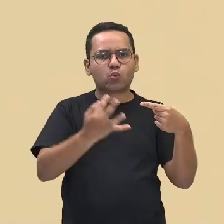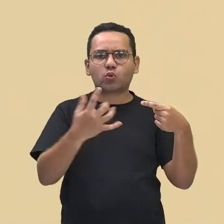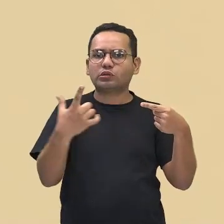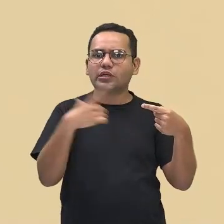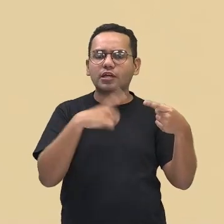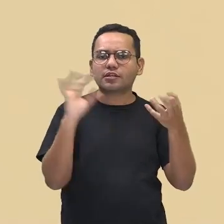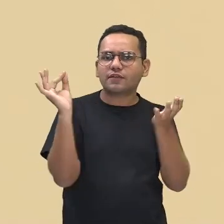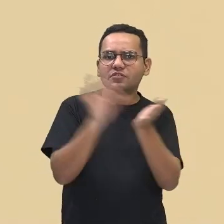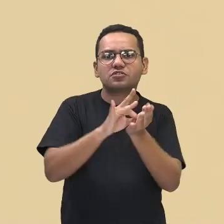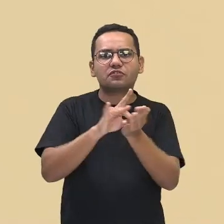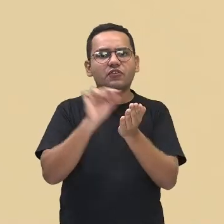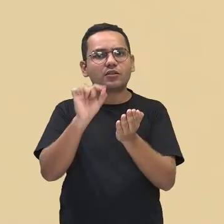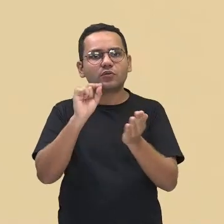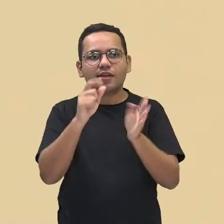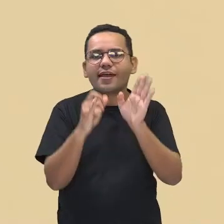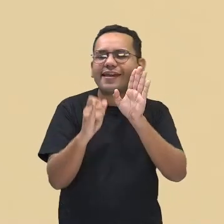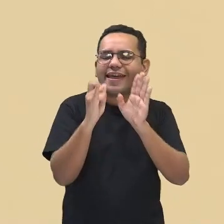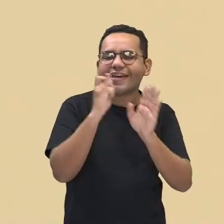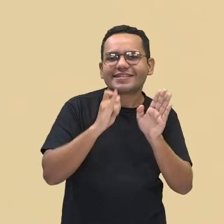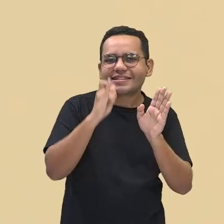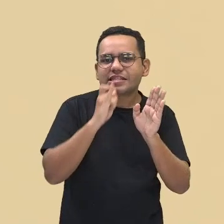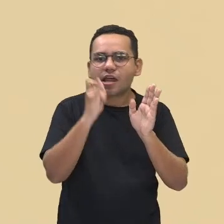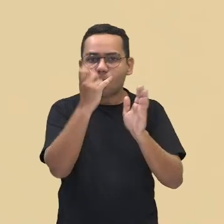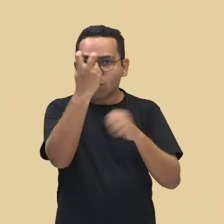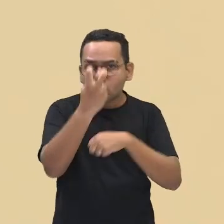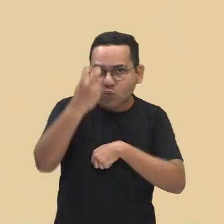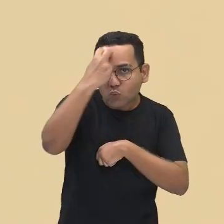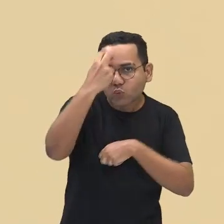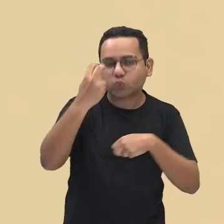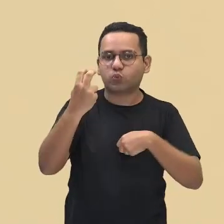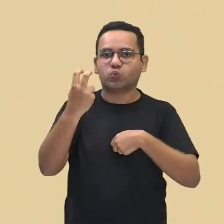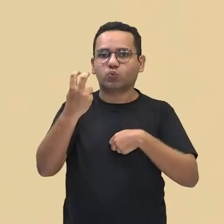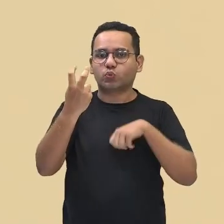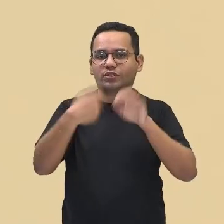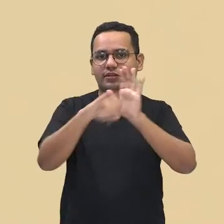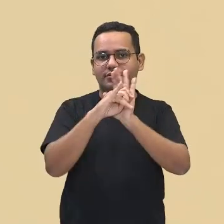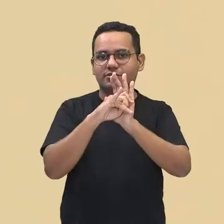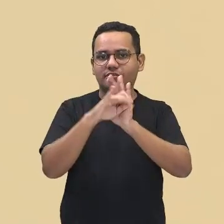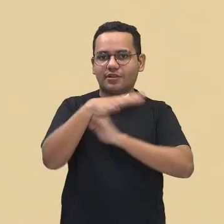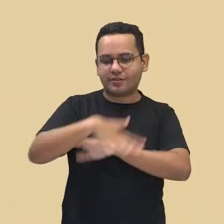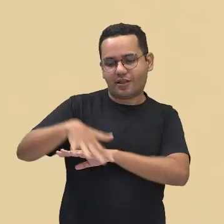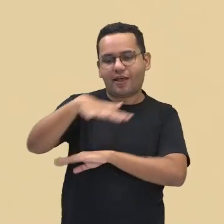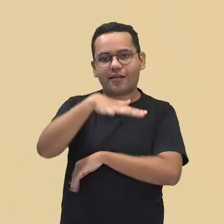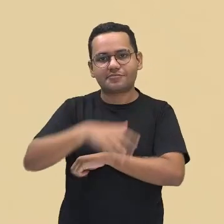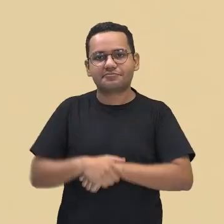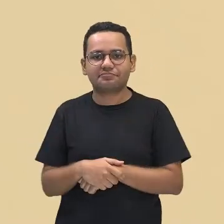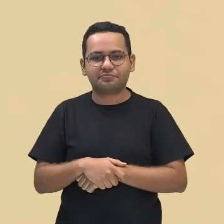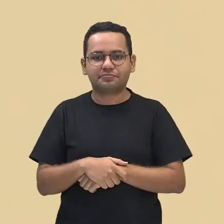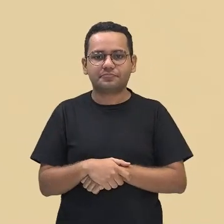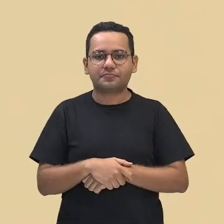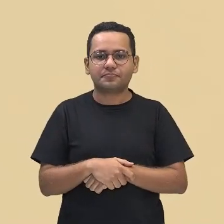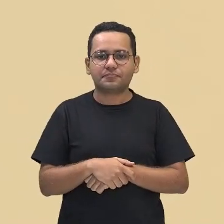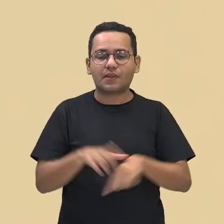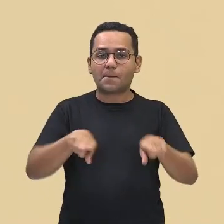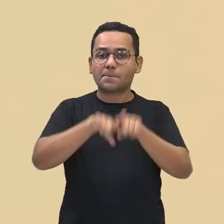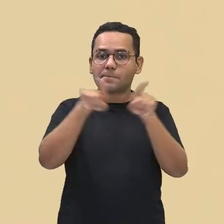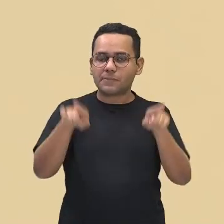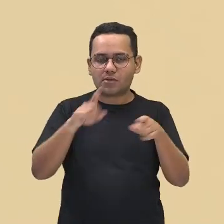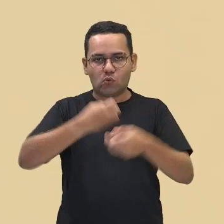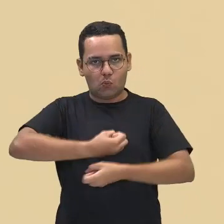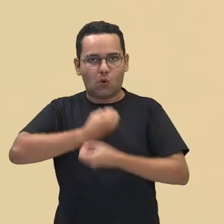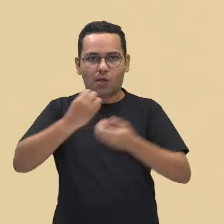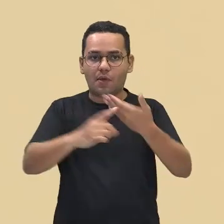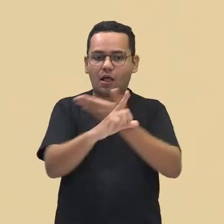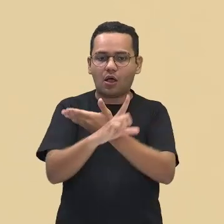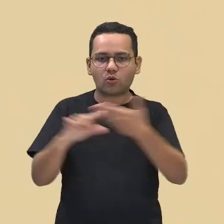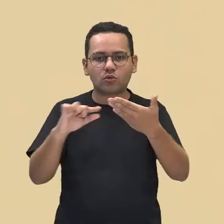esse exemplo de cultura, de identidade da cidade. Então, de acordo com o autor, essa música, tecnicamente, ela